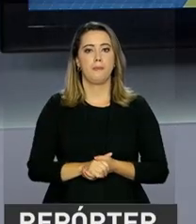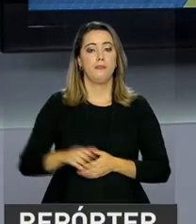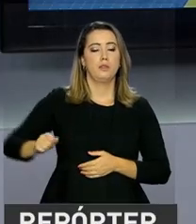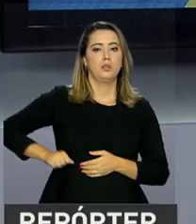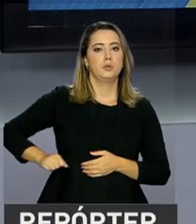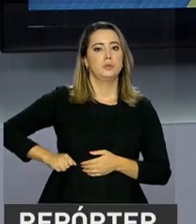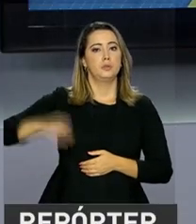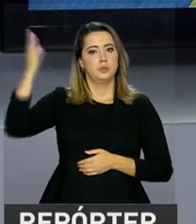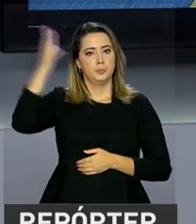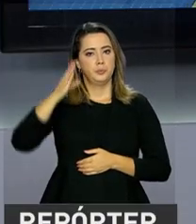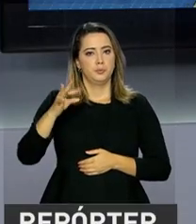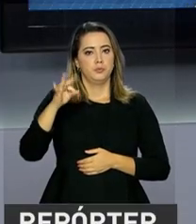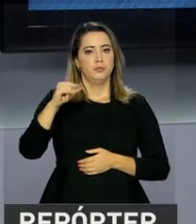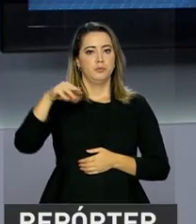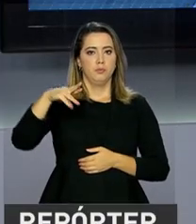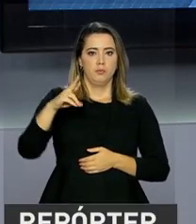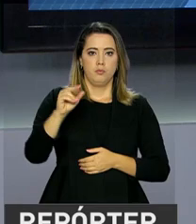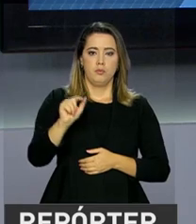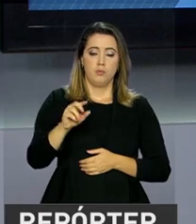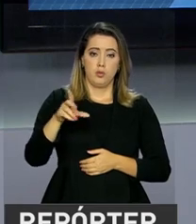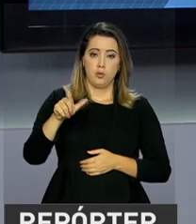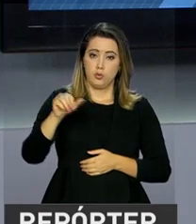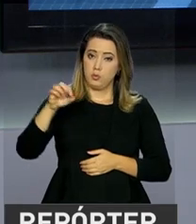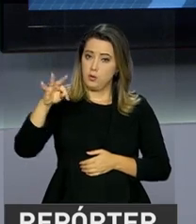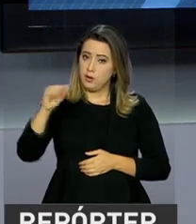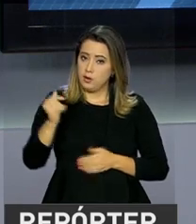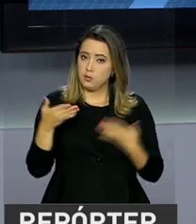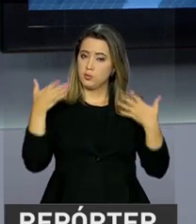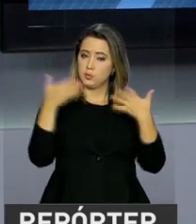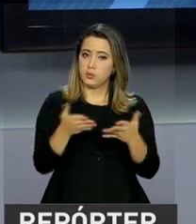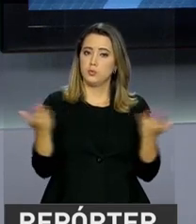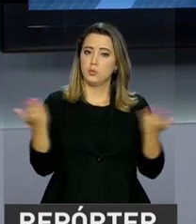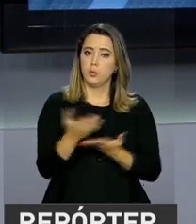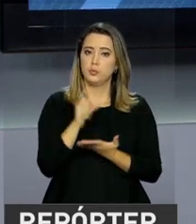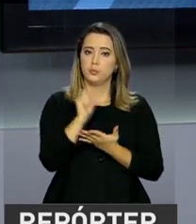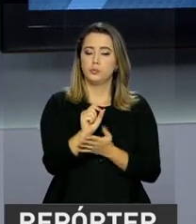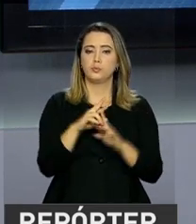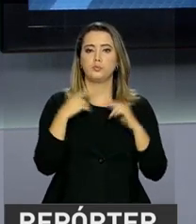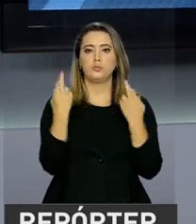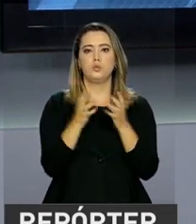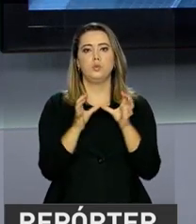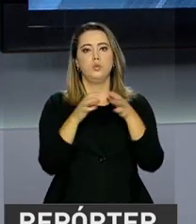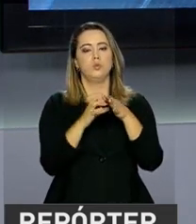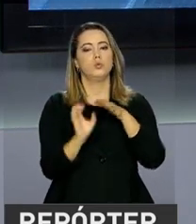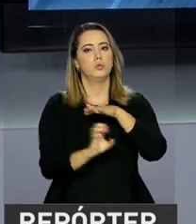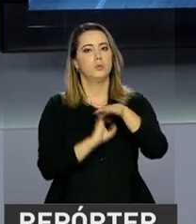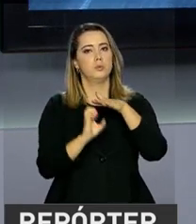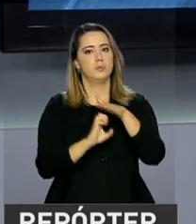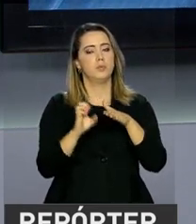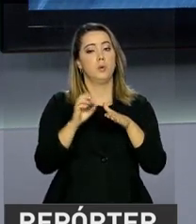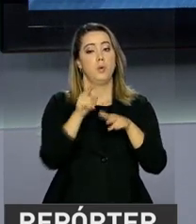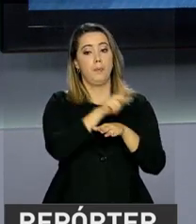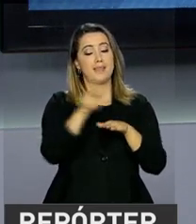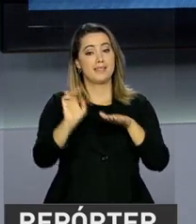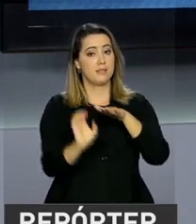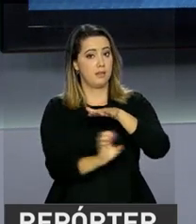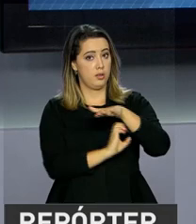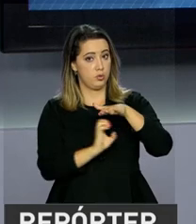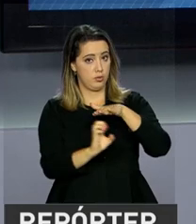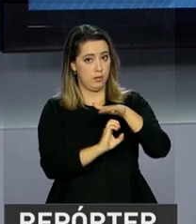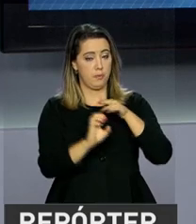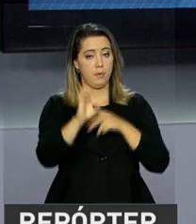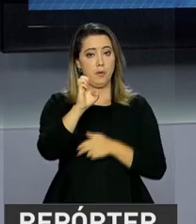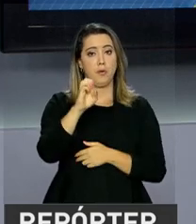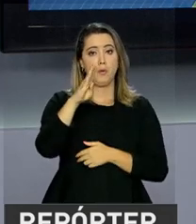embaixador do brasil no timor-leste participou hoje de uma reunião com o presidente da bbc laerte rímoli para discutir uma parceria